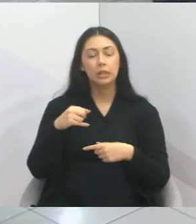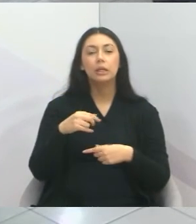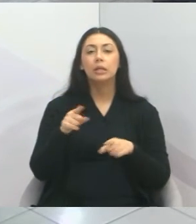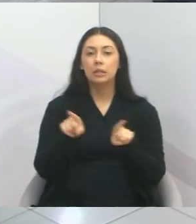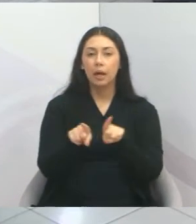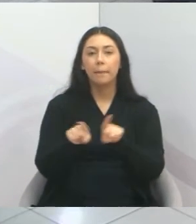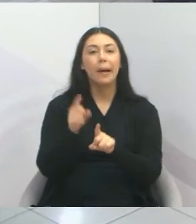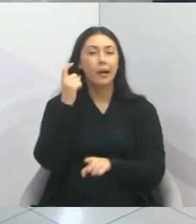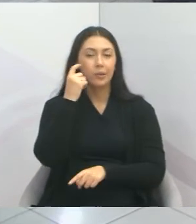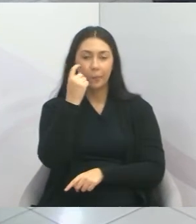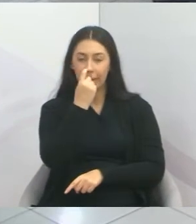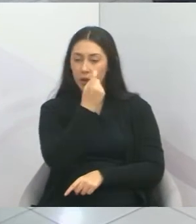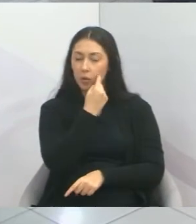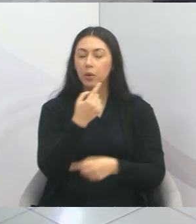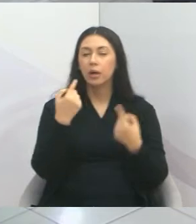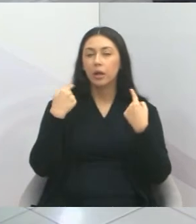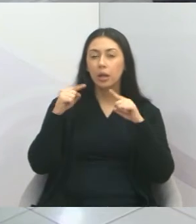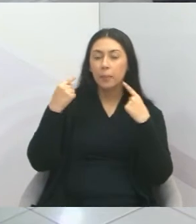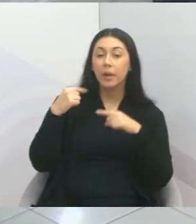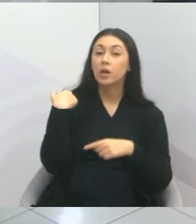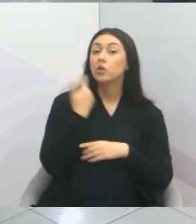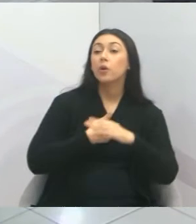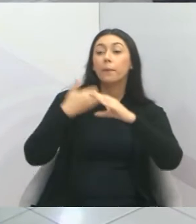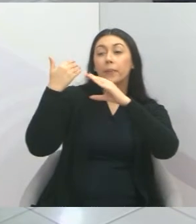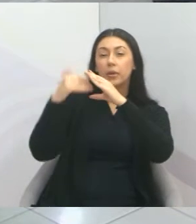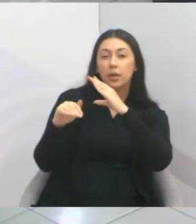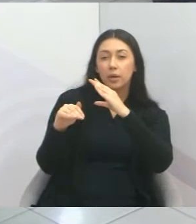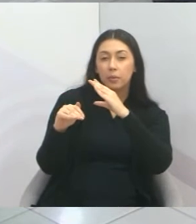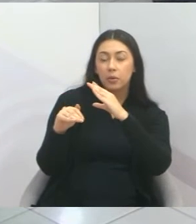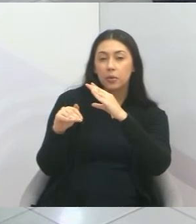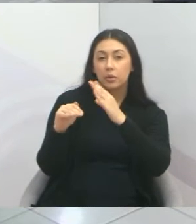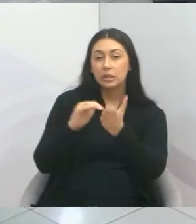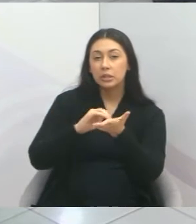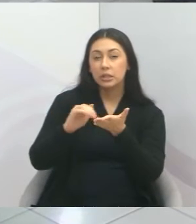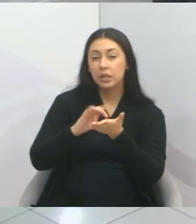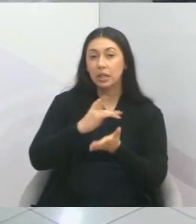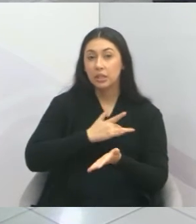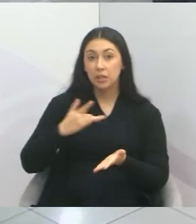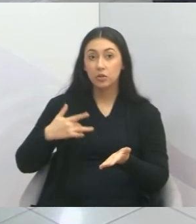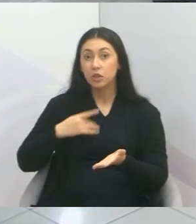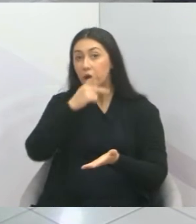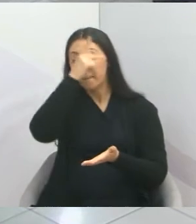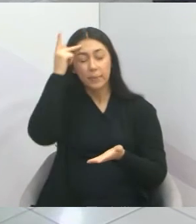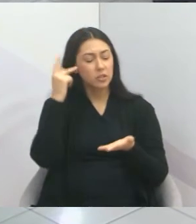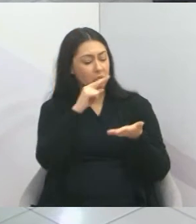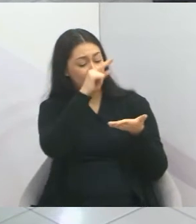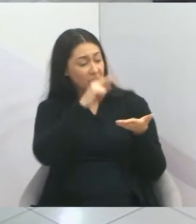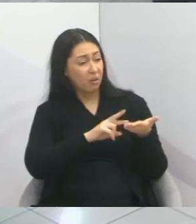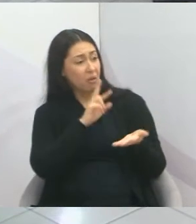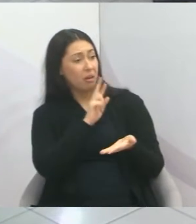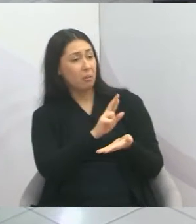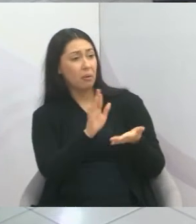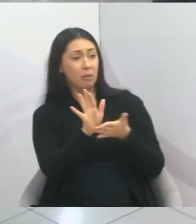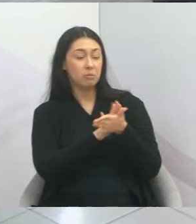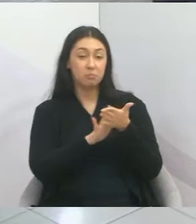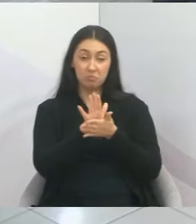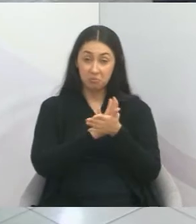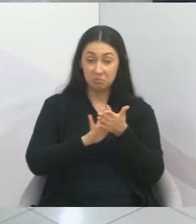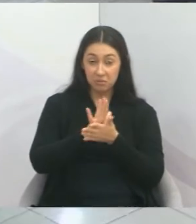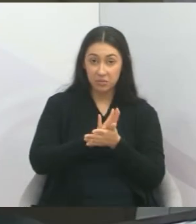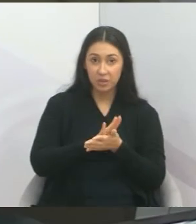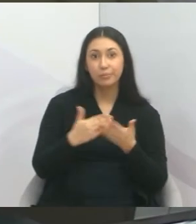falta de remédio também mandamos e-mail para a saúde Presidente o e-mail foi lido mas não respondido